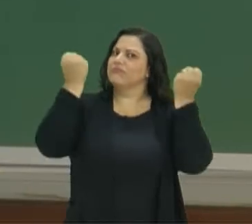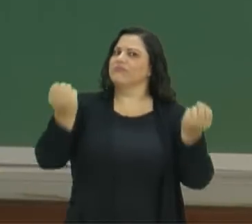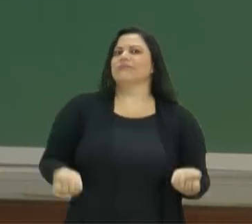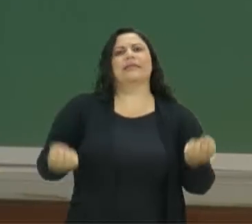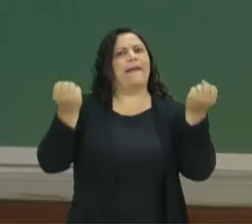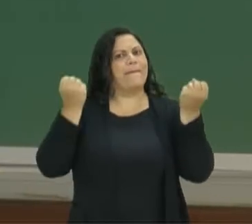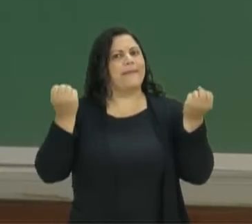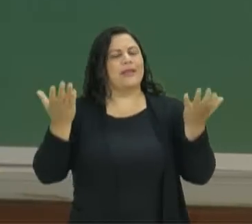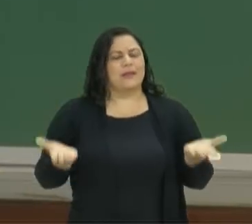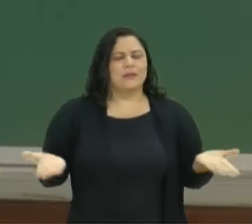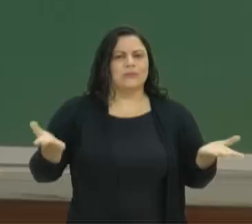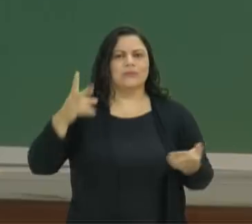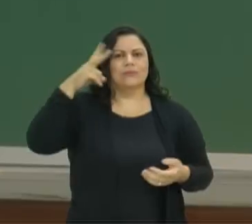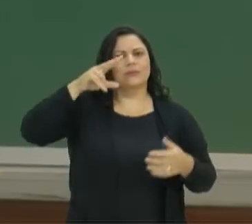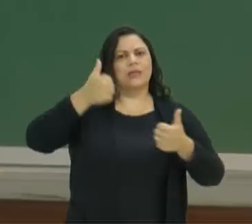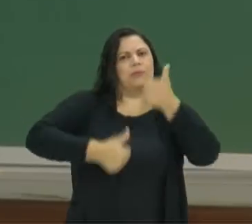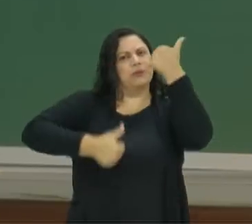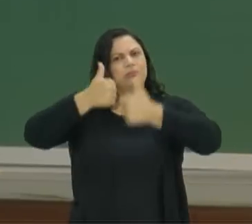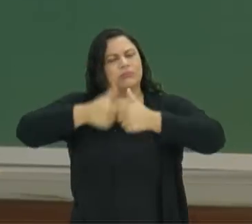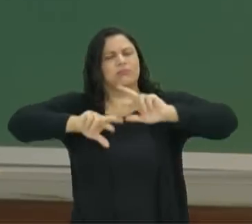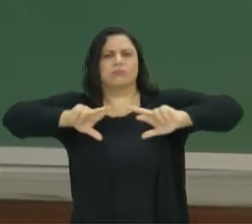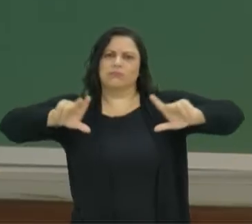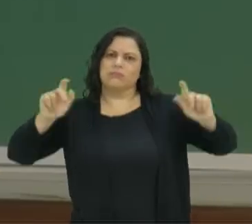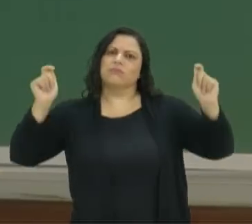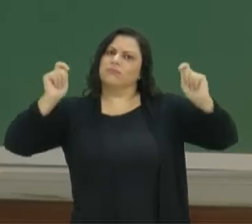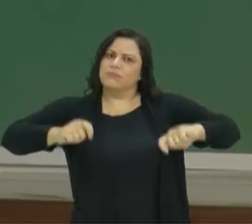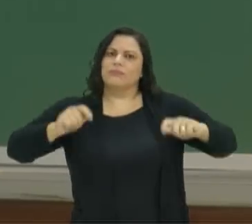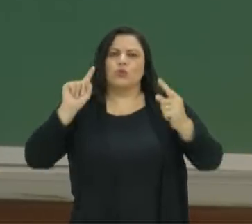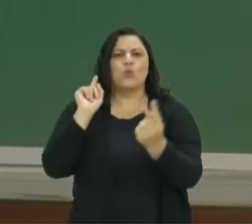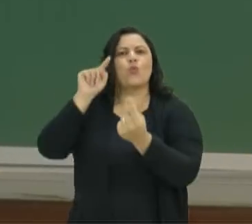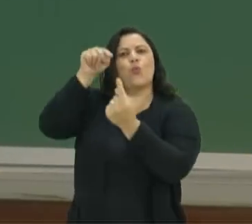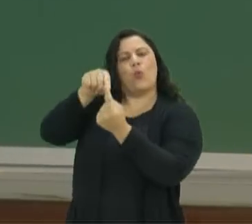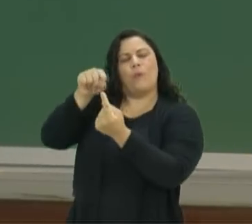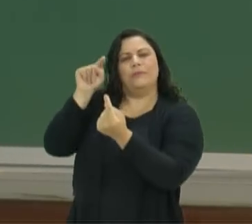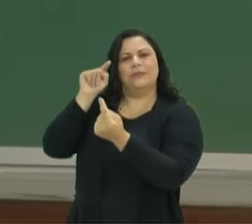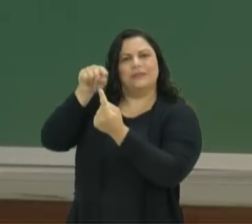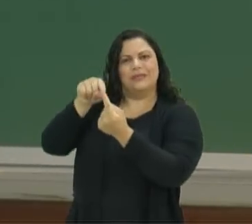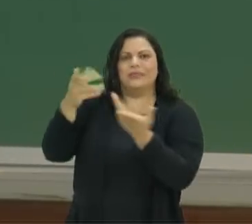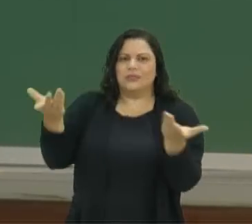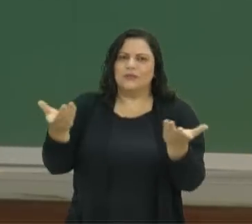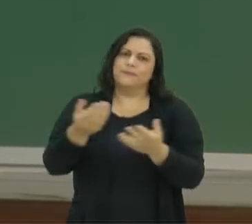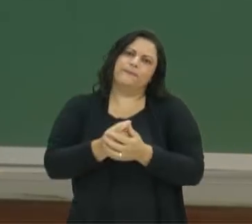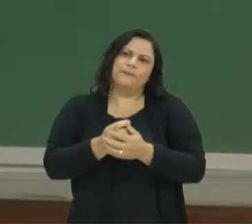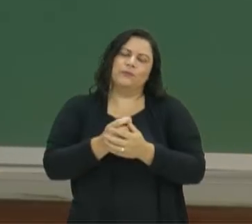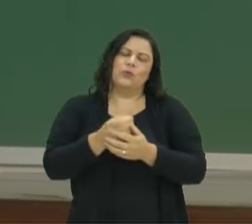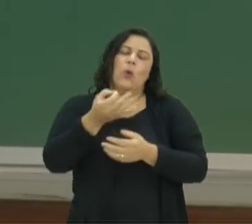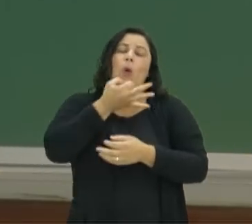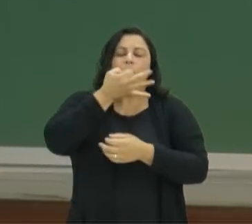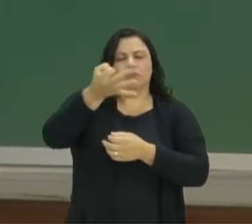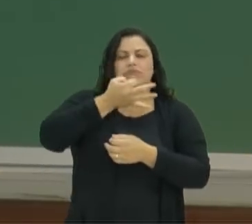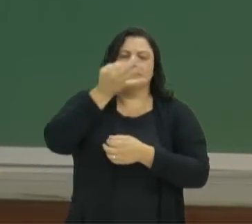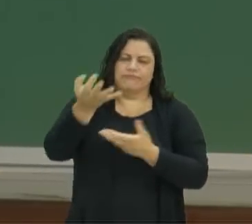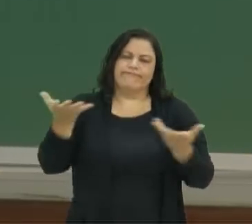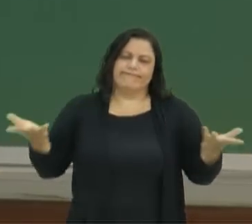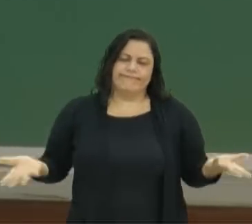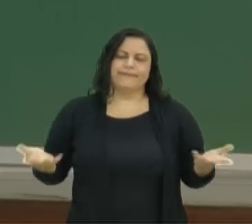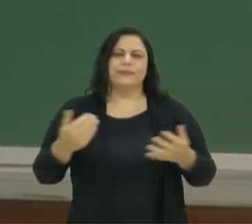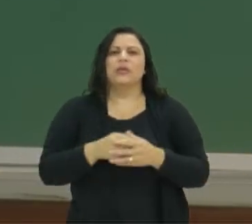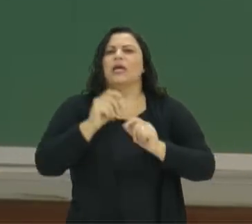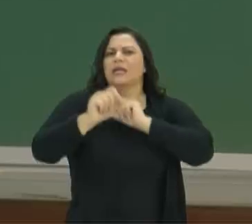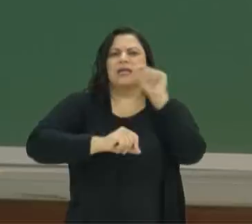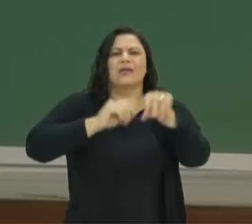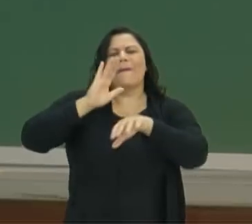peso, aquele esporte que tem por objetivo ou por sugestão determinar quem é o